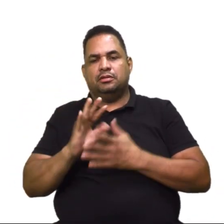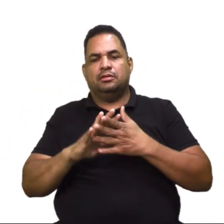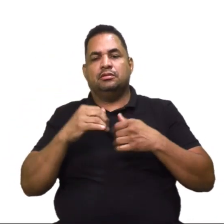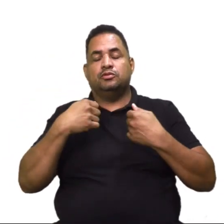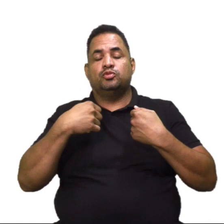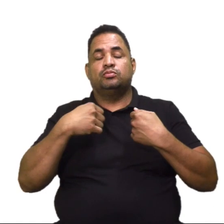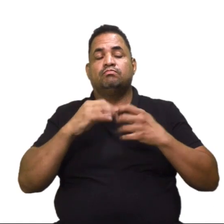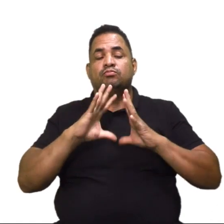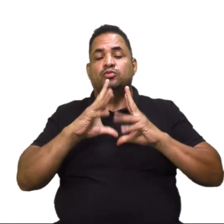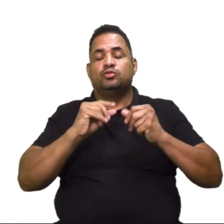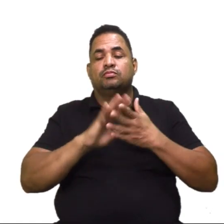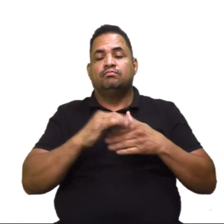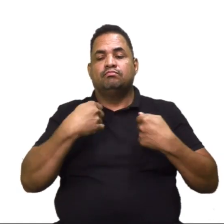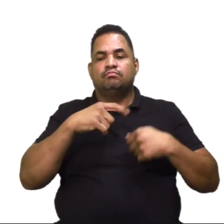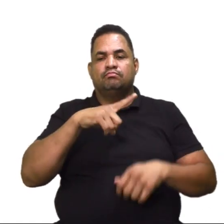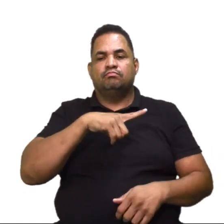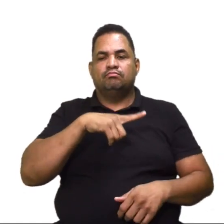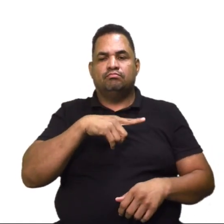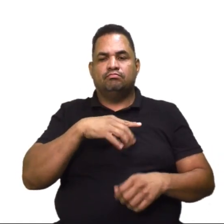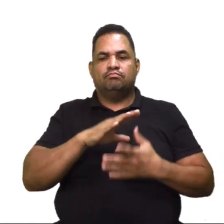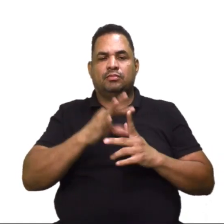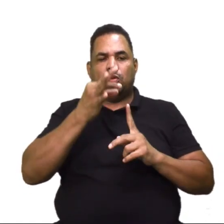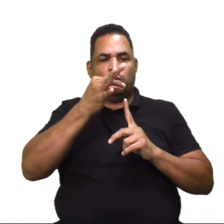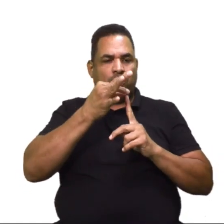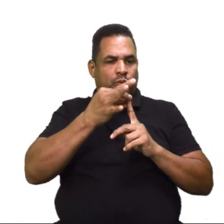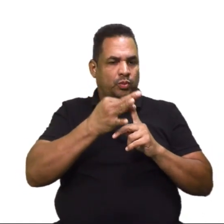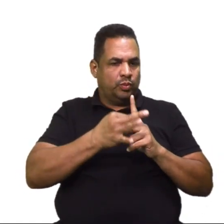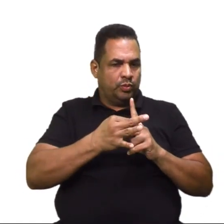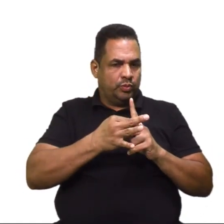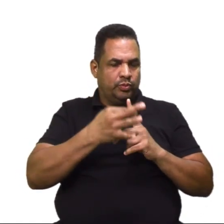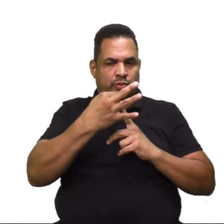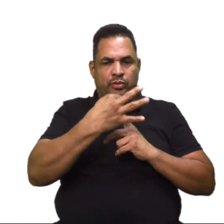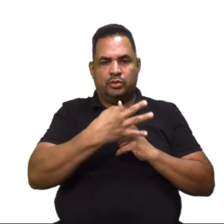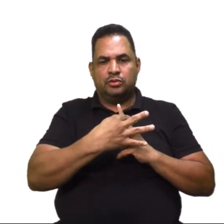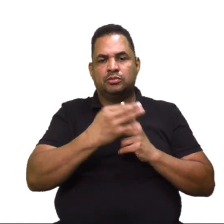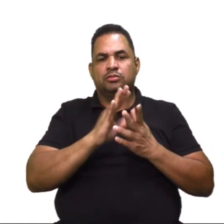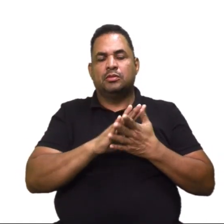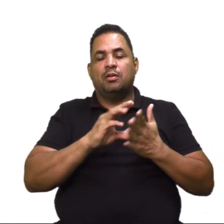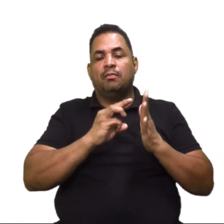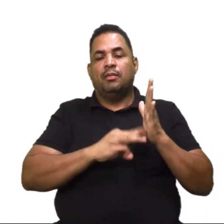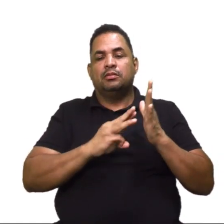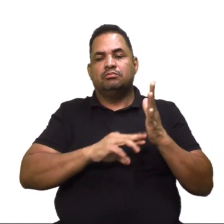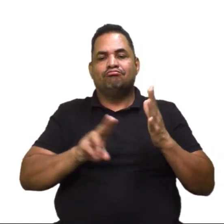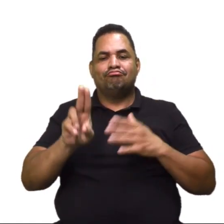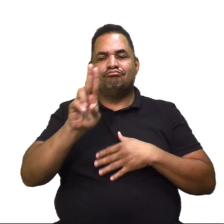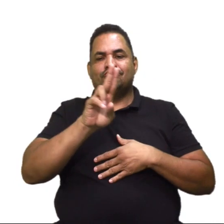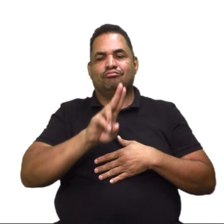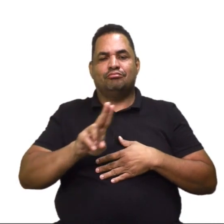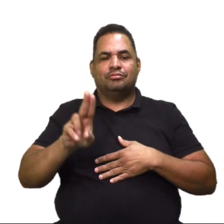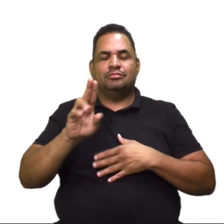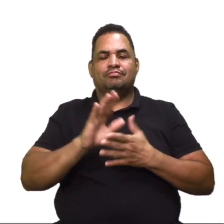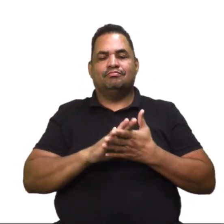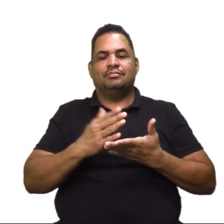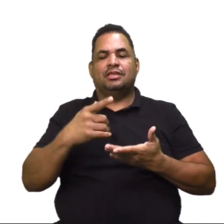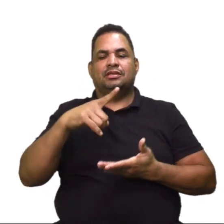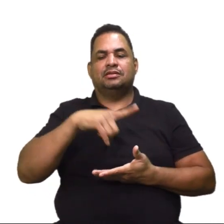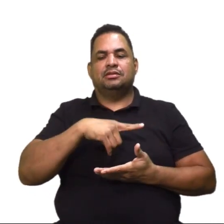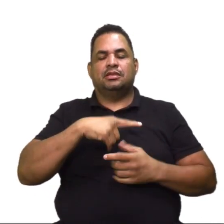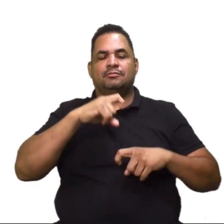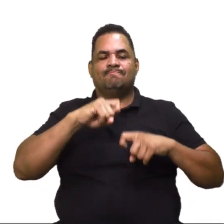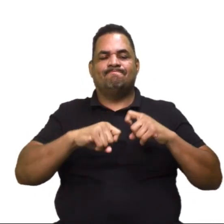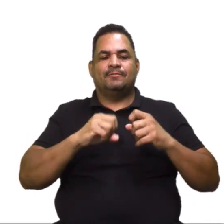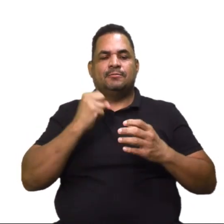o preservativo ainda é considerado o método mais eficiente para se praticar o sexo seguro. Olha